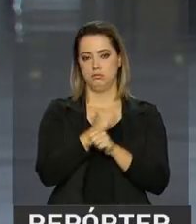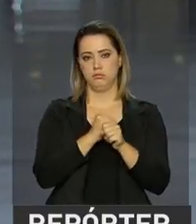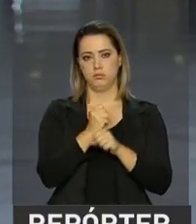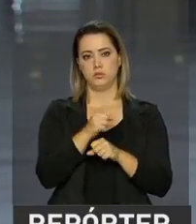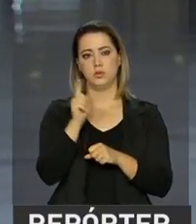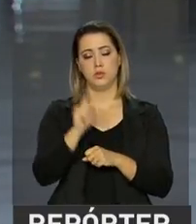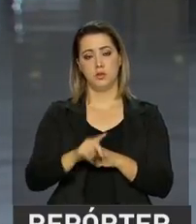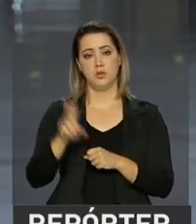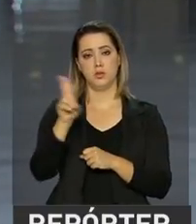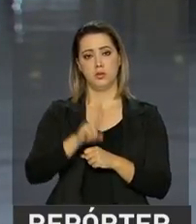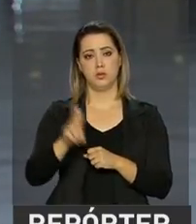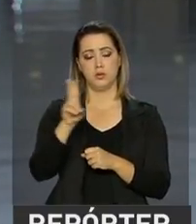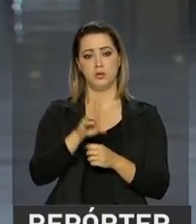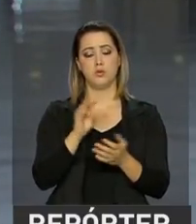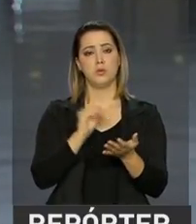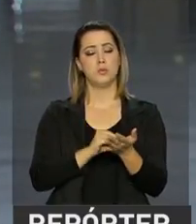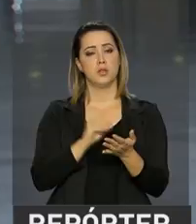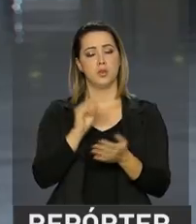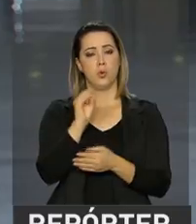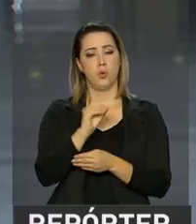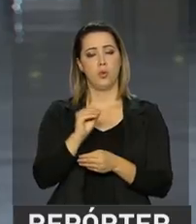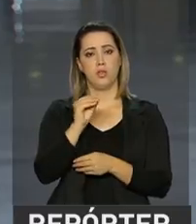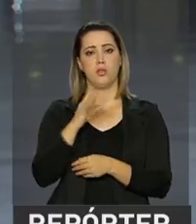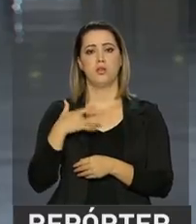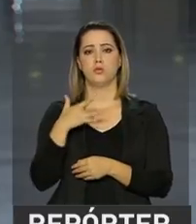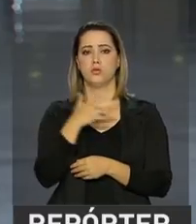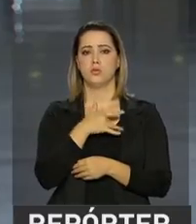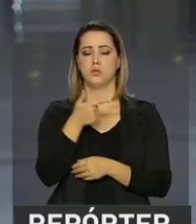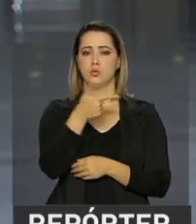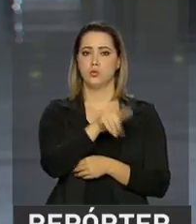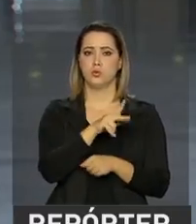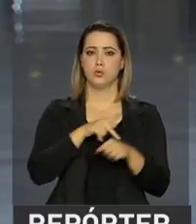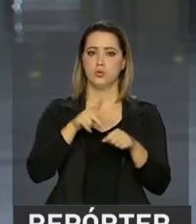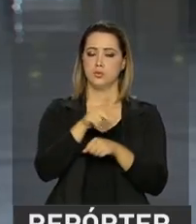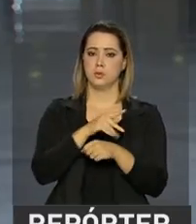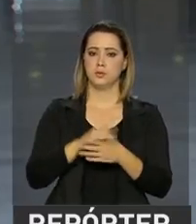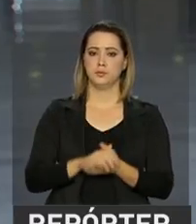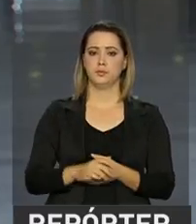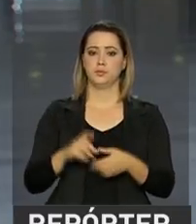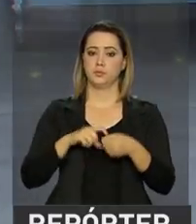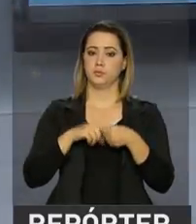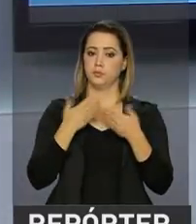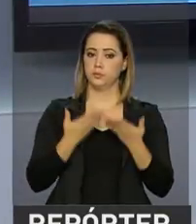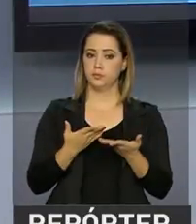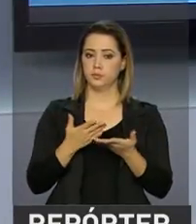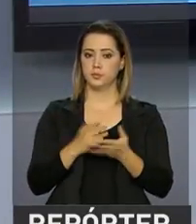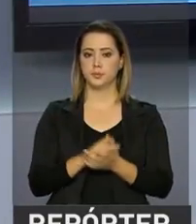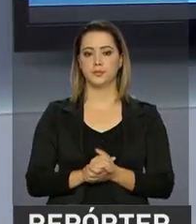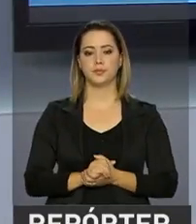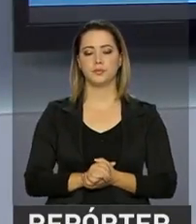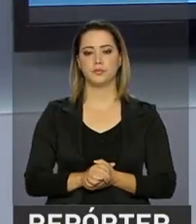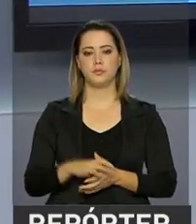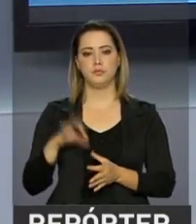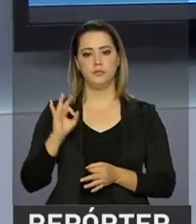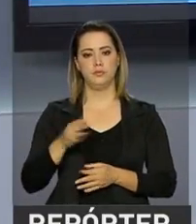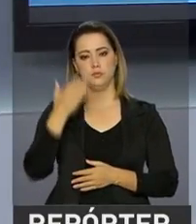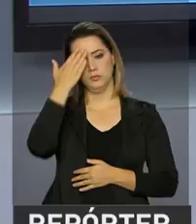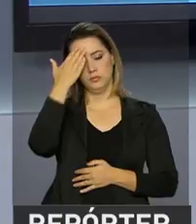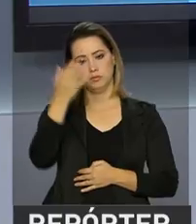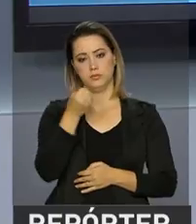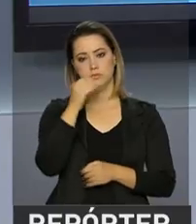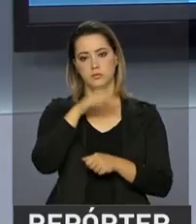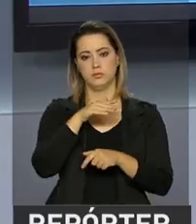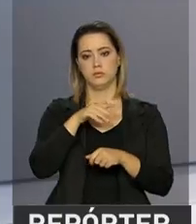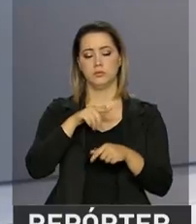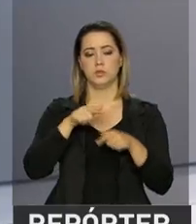casos, para tratamentos de saúde no exterior. Eu volto com você no estúdio, Carolina. Obrigada, Paulo. Bom trabalho